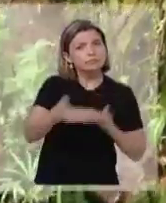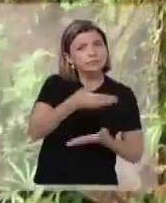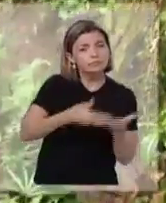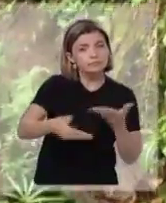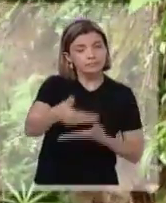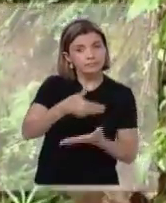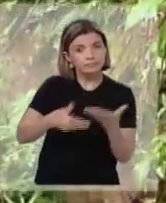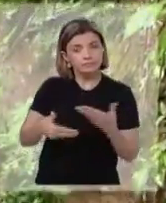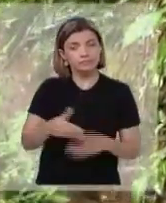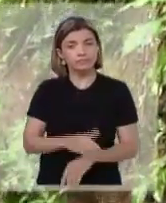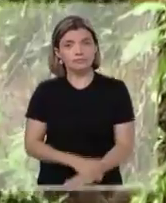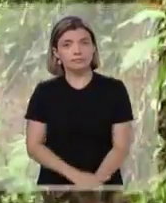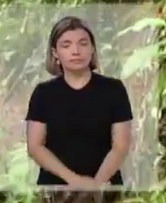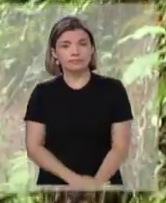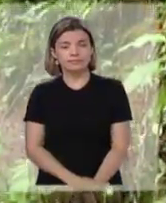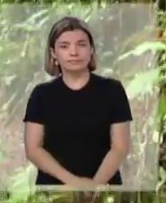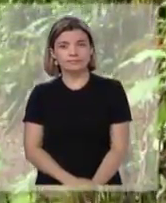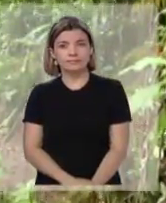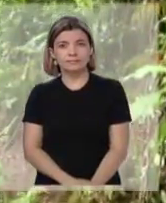entre os organismos.